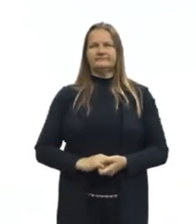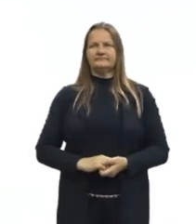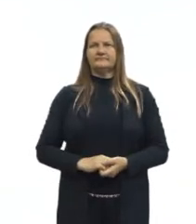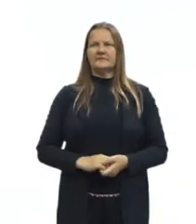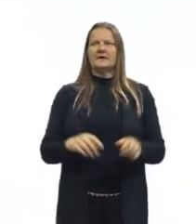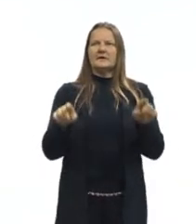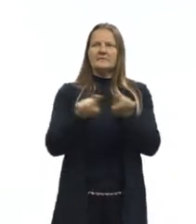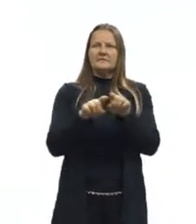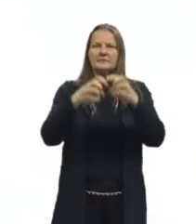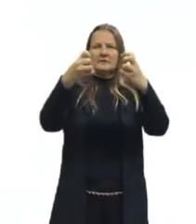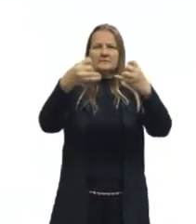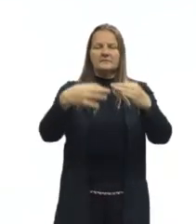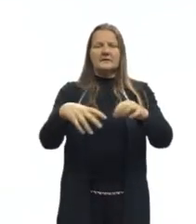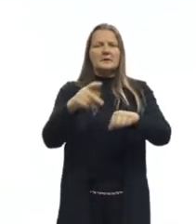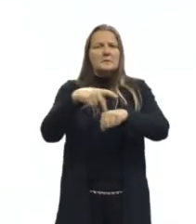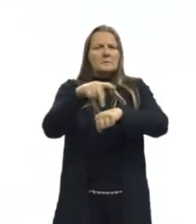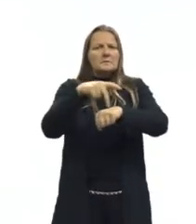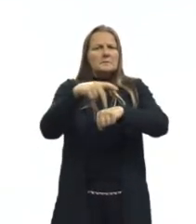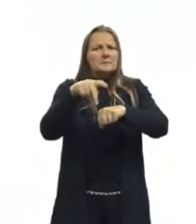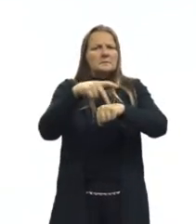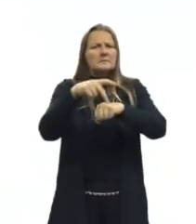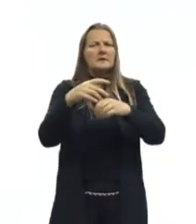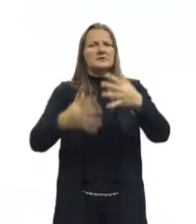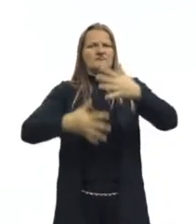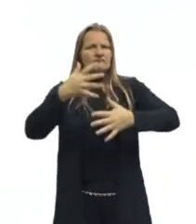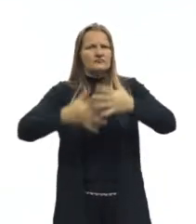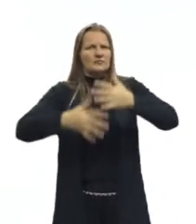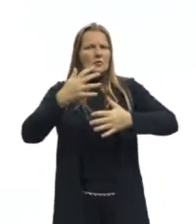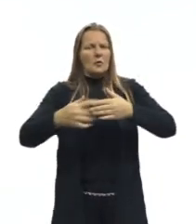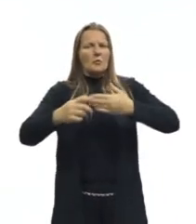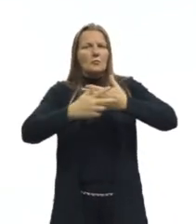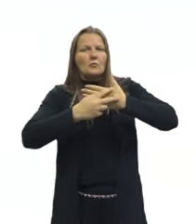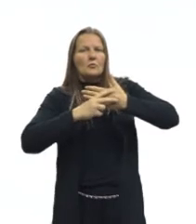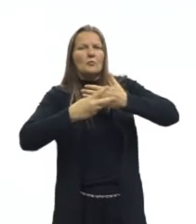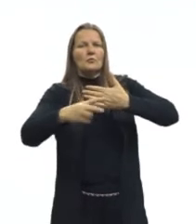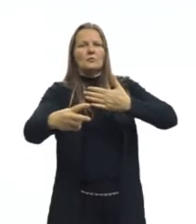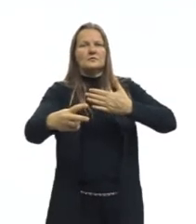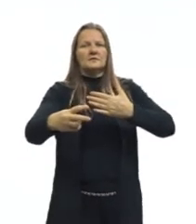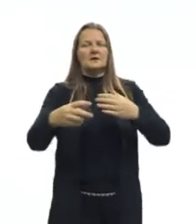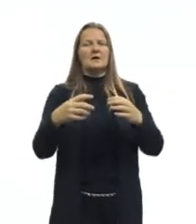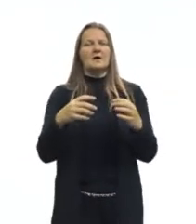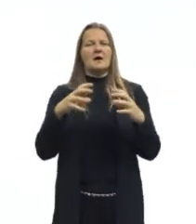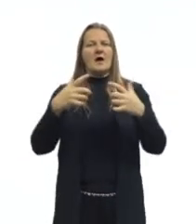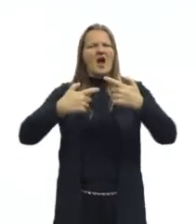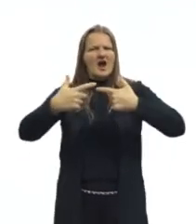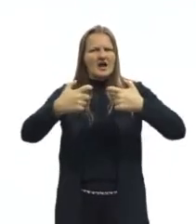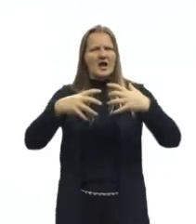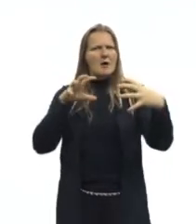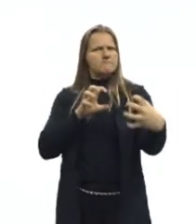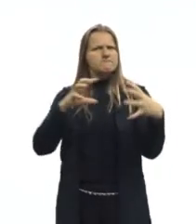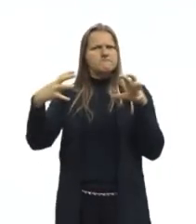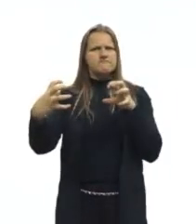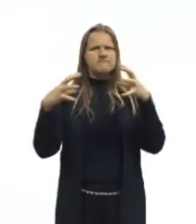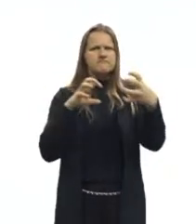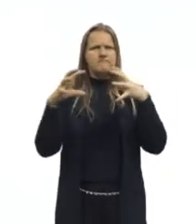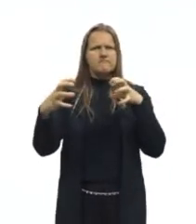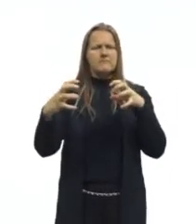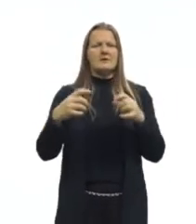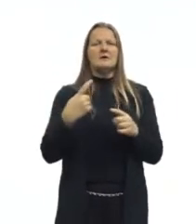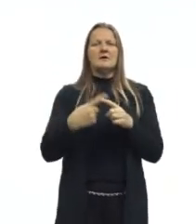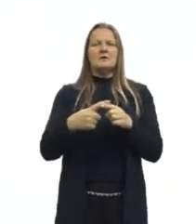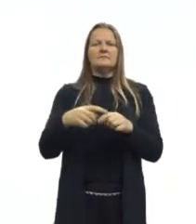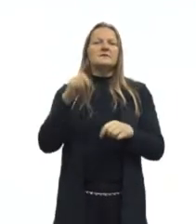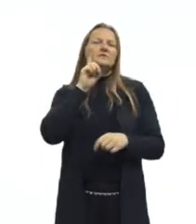e aqui a gente vai falar dos principais conflitos causados pela Guerra Fria então né a Guerra Fria colocou